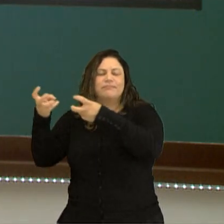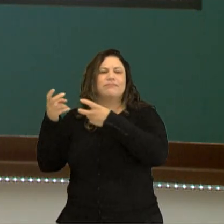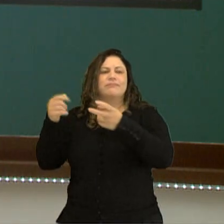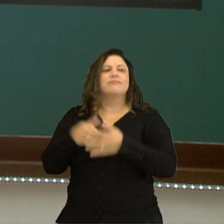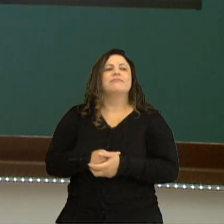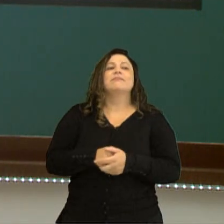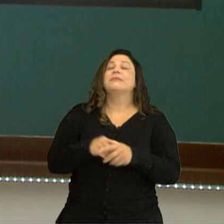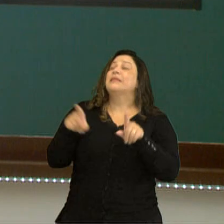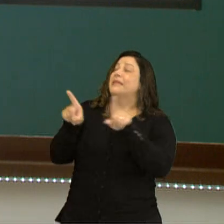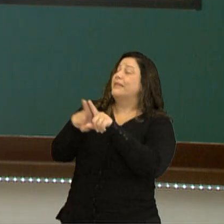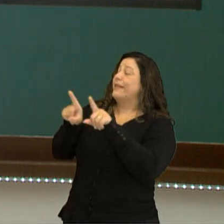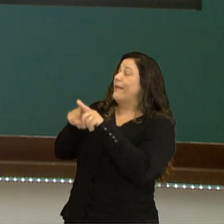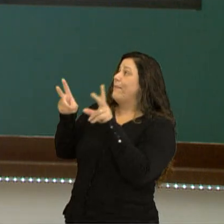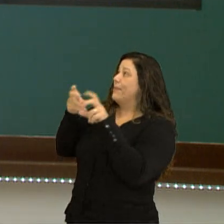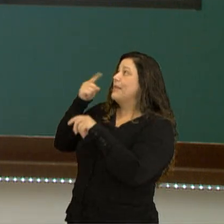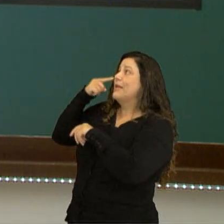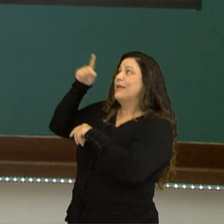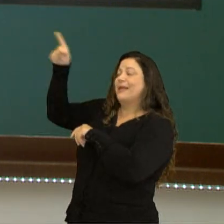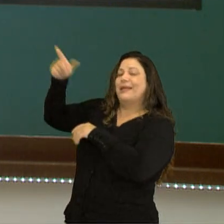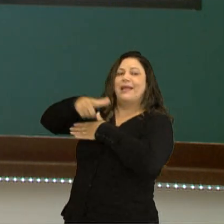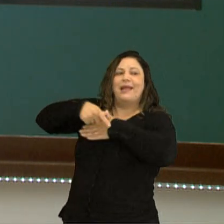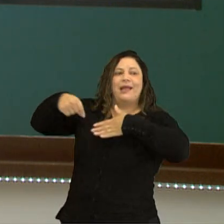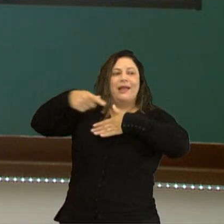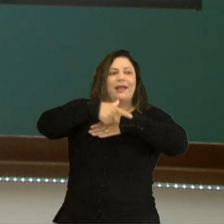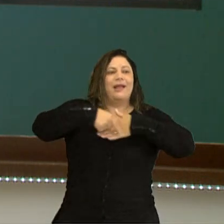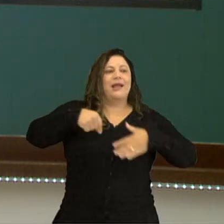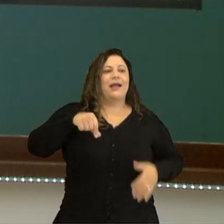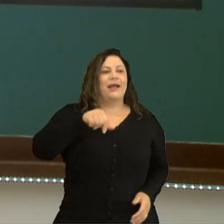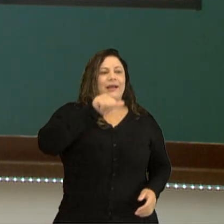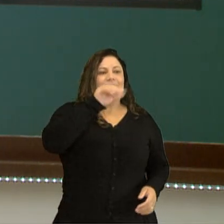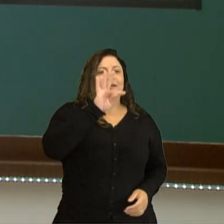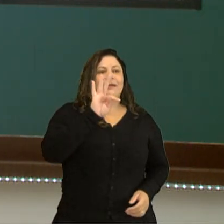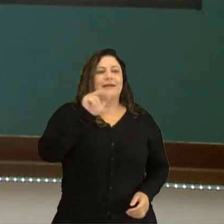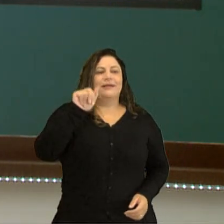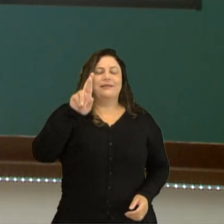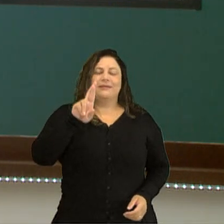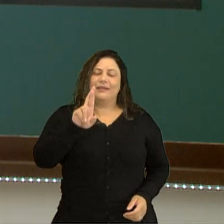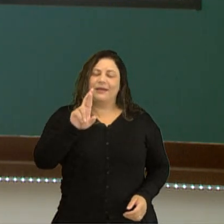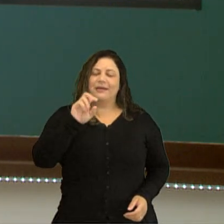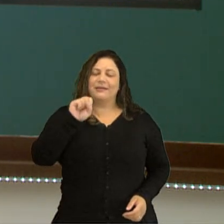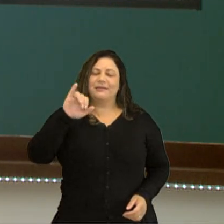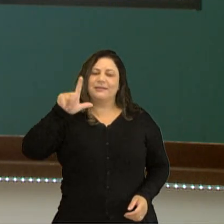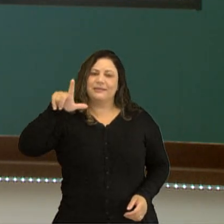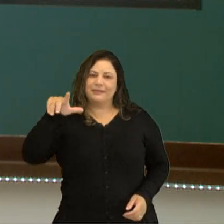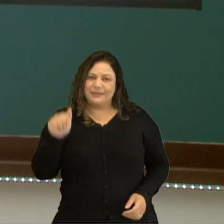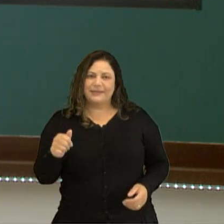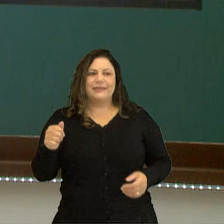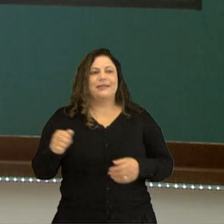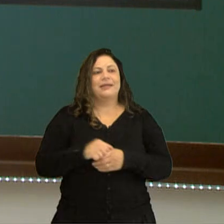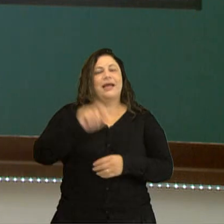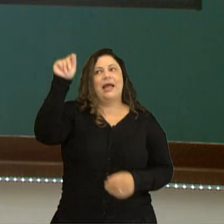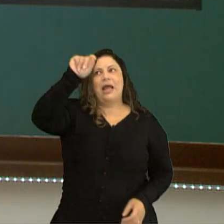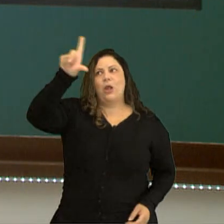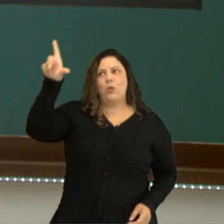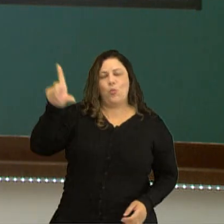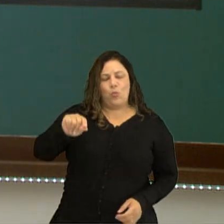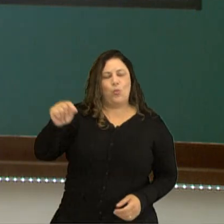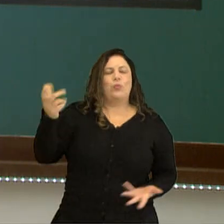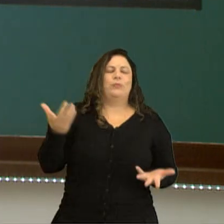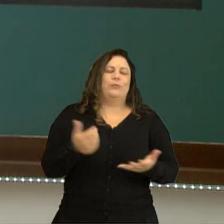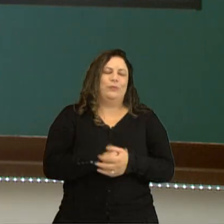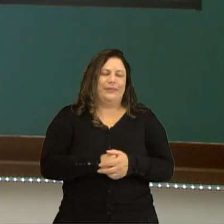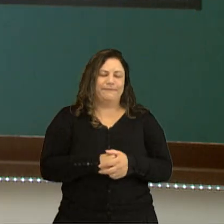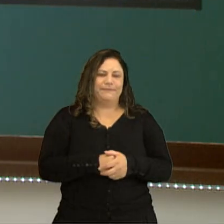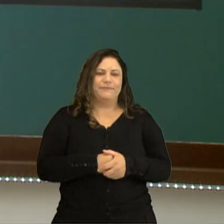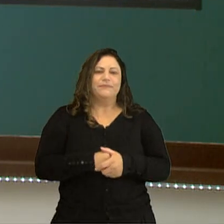menos importante, Tarsila do Amaral, a Lua, olha o trabalho das linhas. Tarsila do Amaral é uma artista modernista